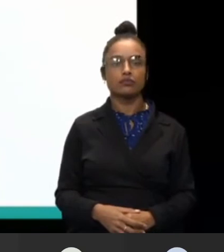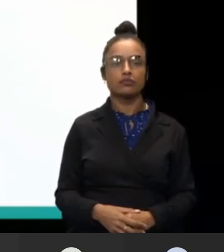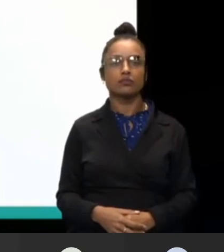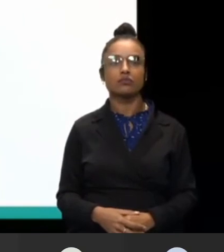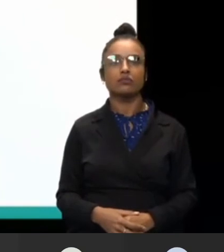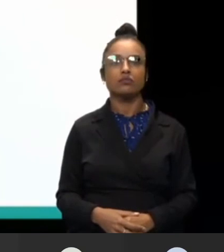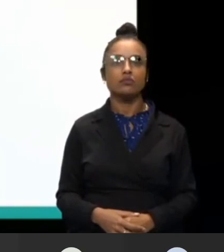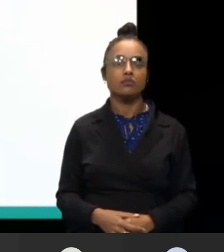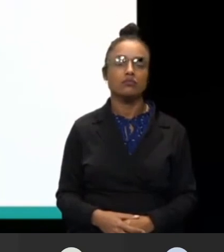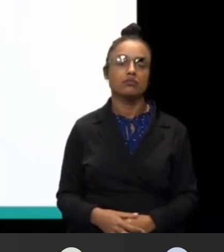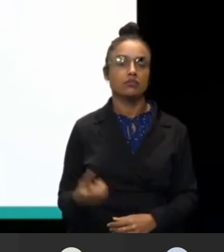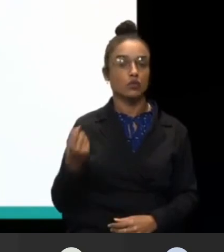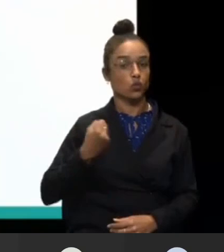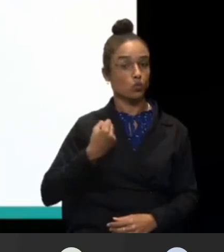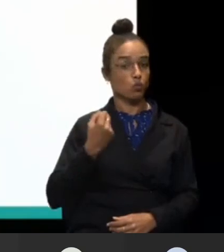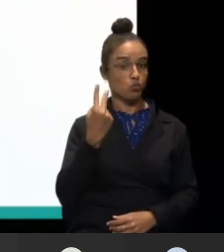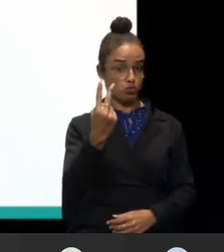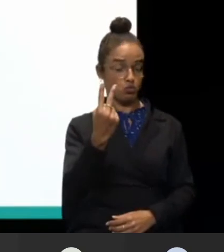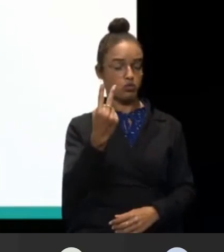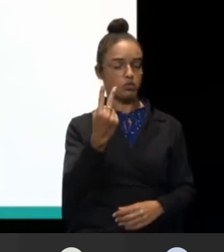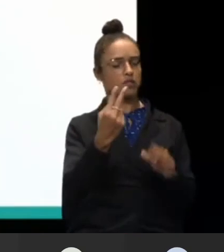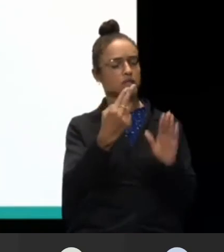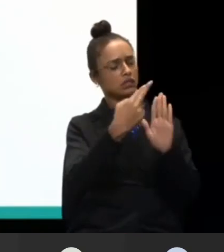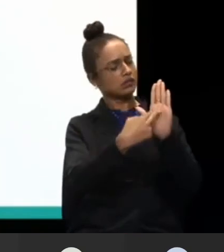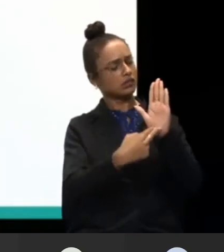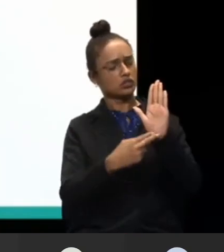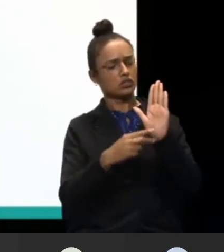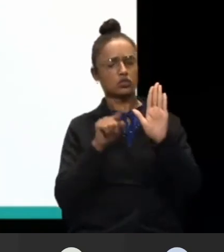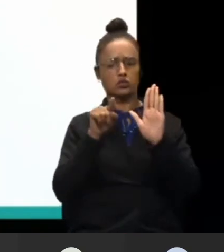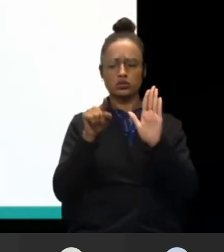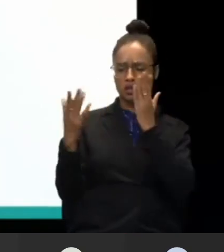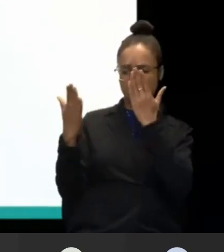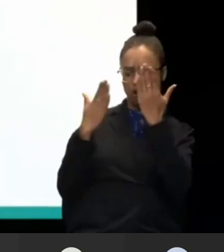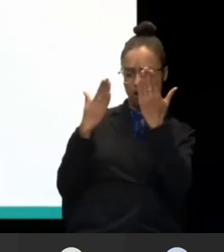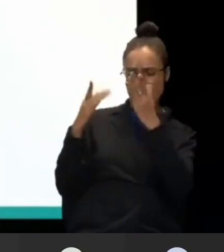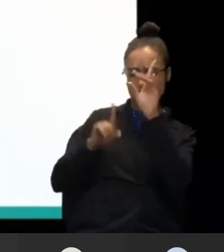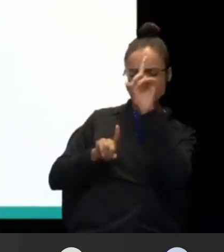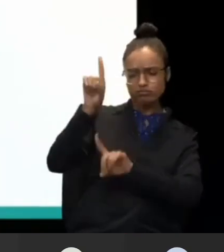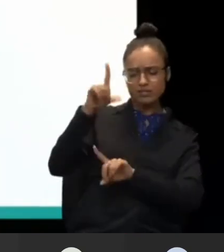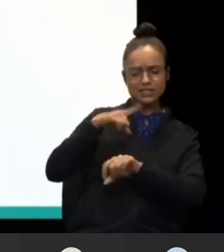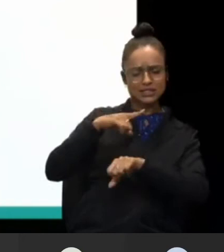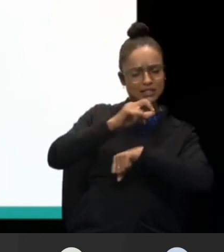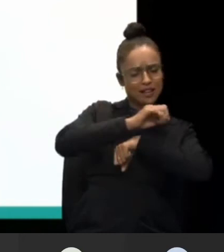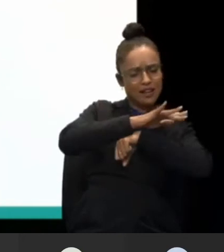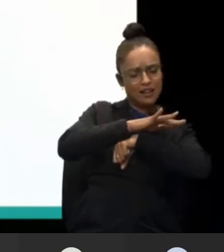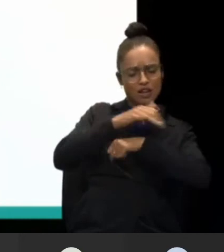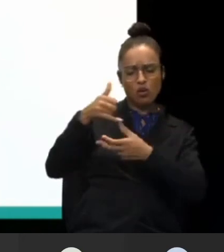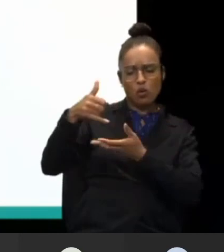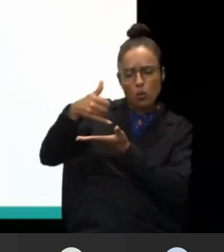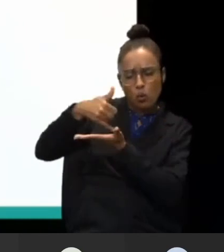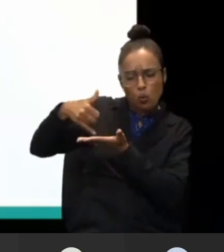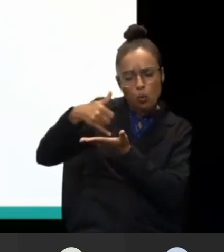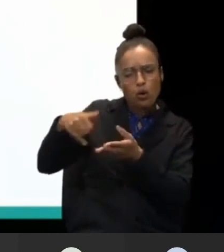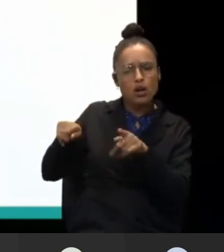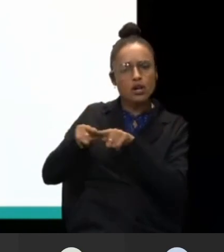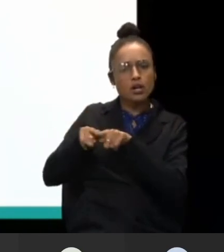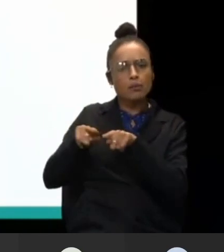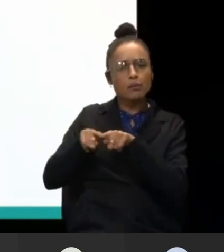No procedimento 2, será feita a determinação do índice de acidez de óleos e